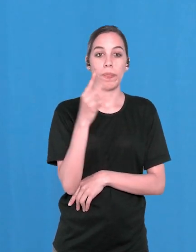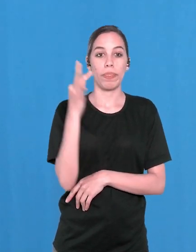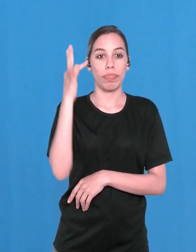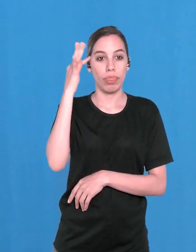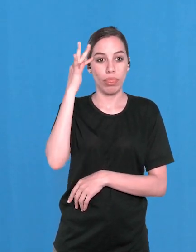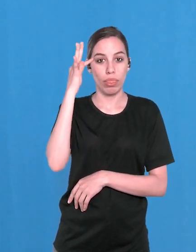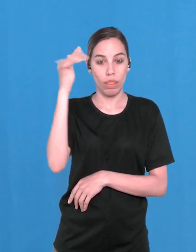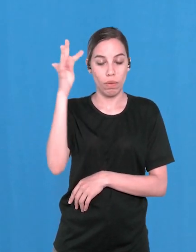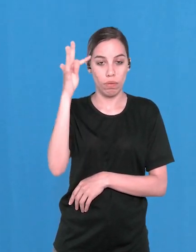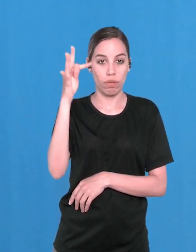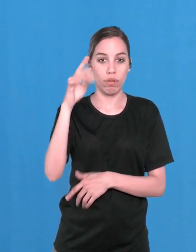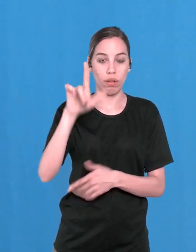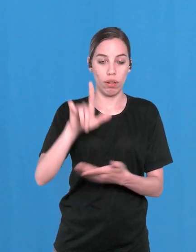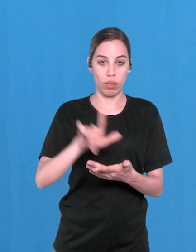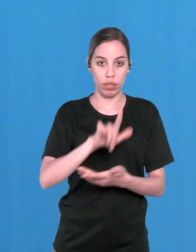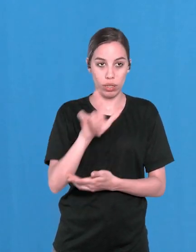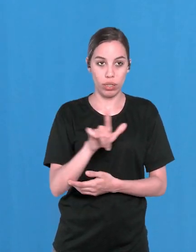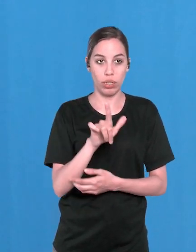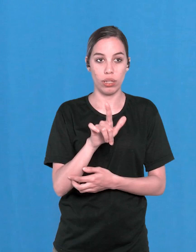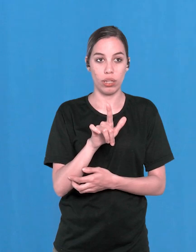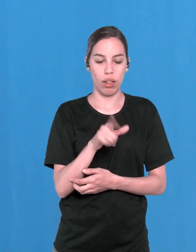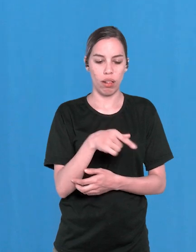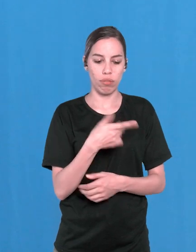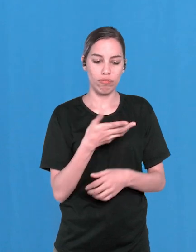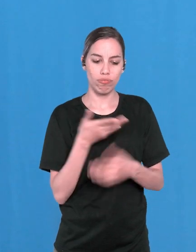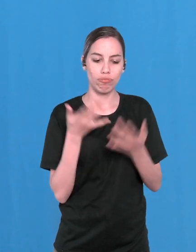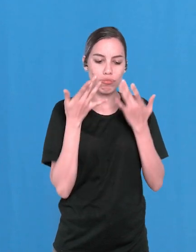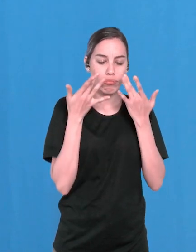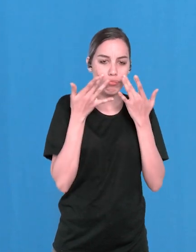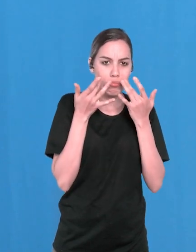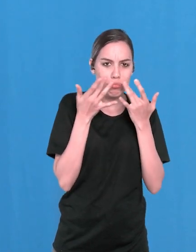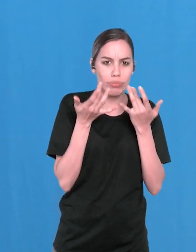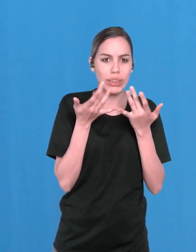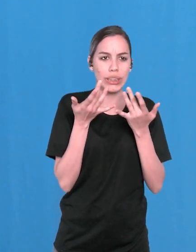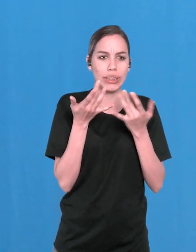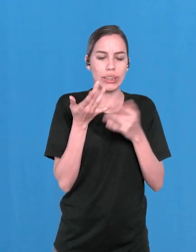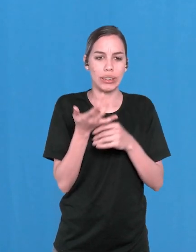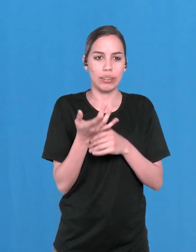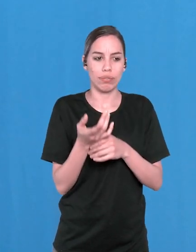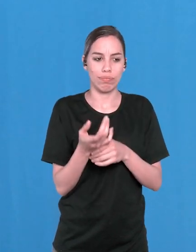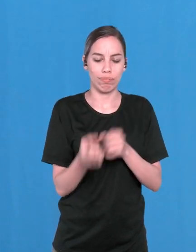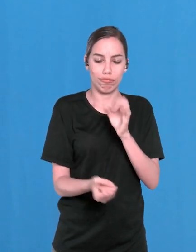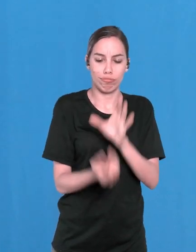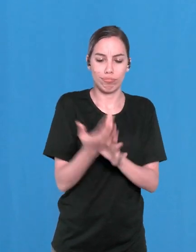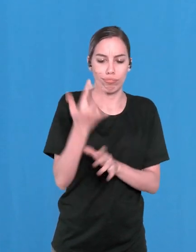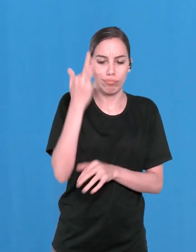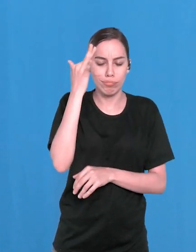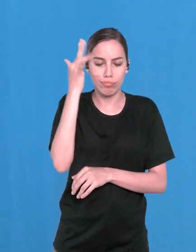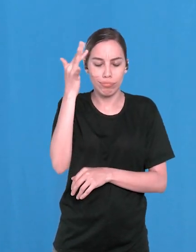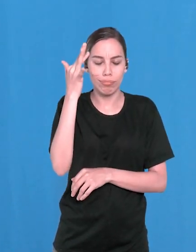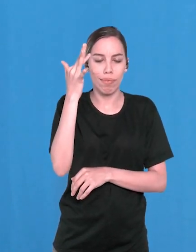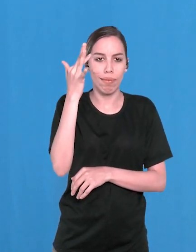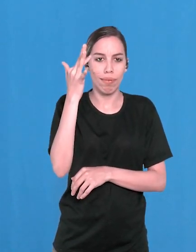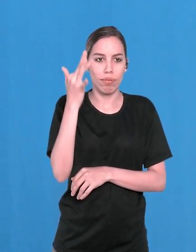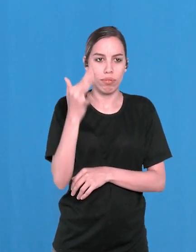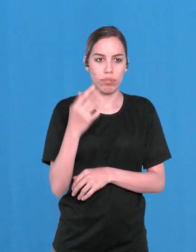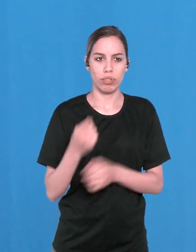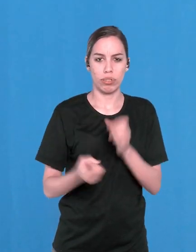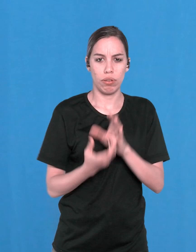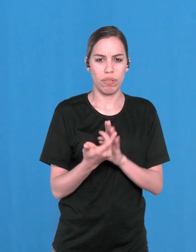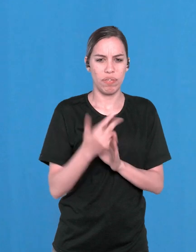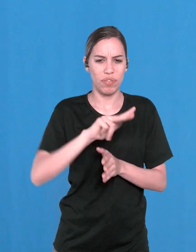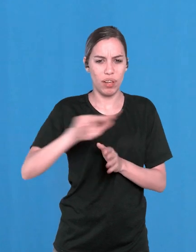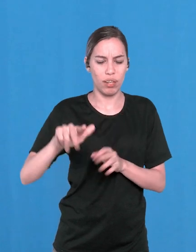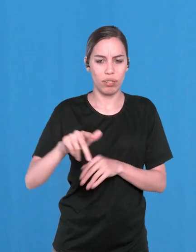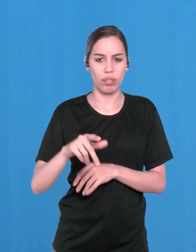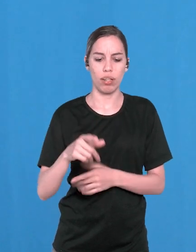de Campinas. É ensaísta, poeta, ficcionista. Publicou, entre outros títulos, O